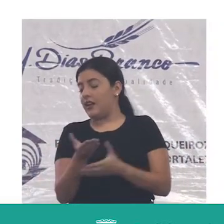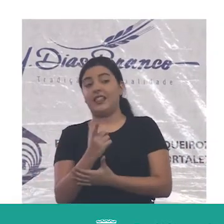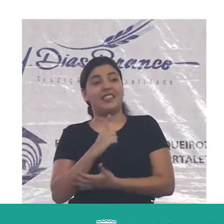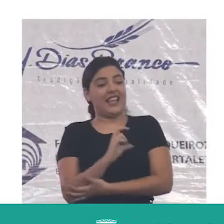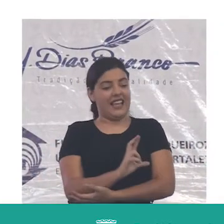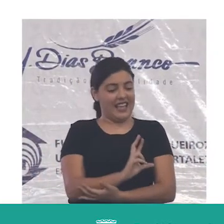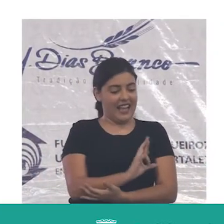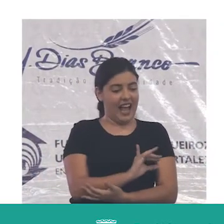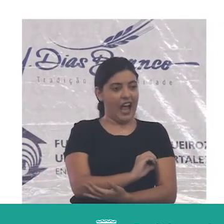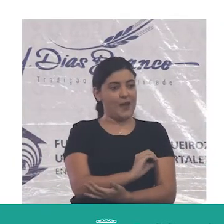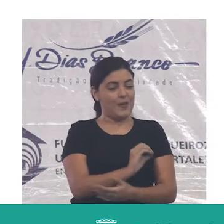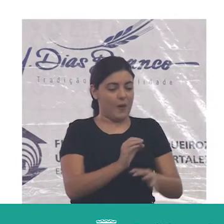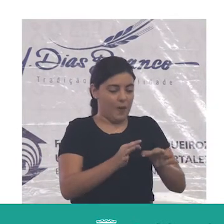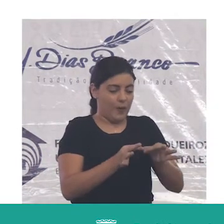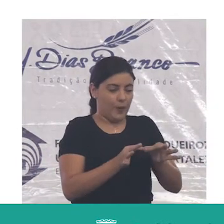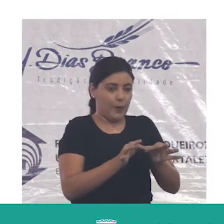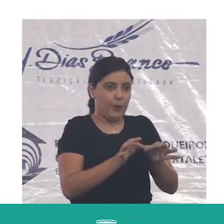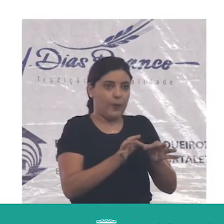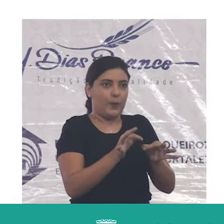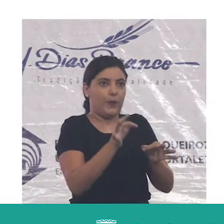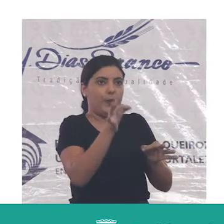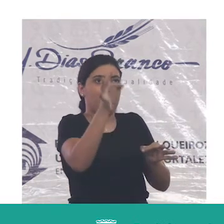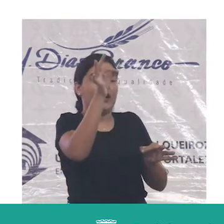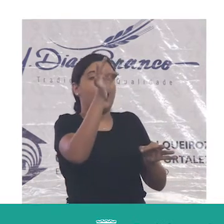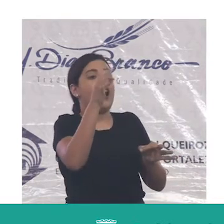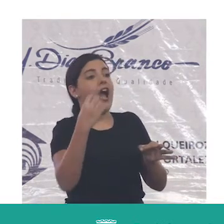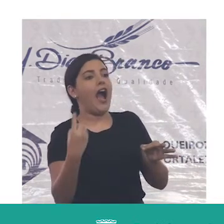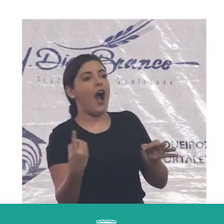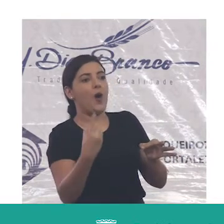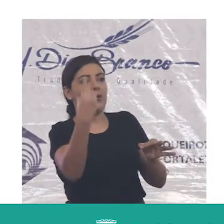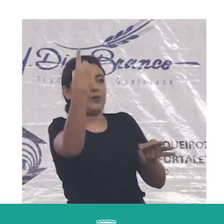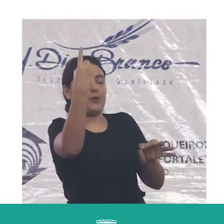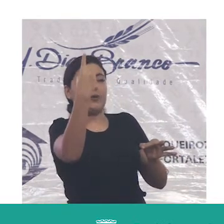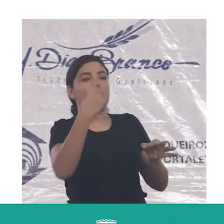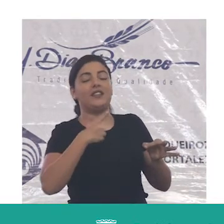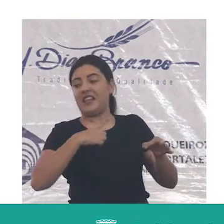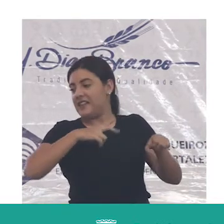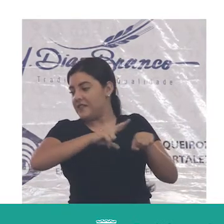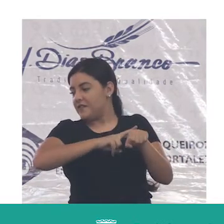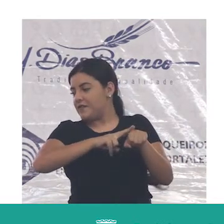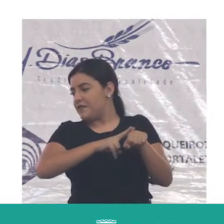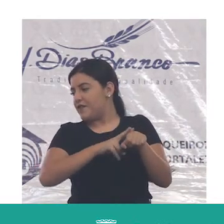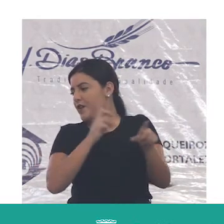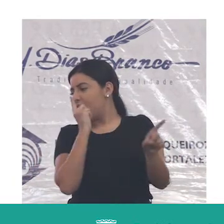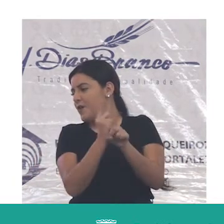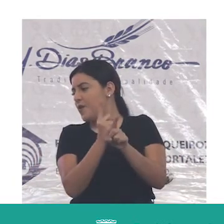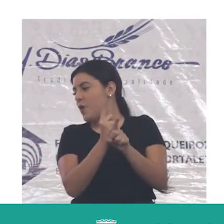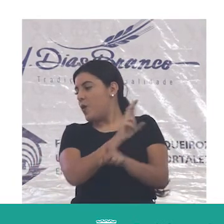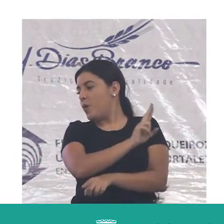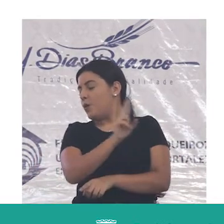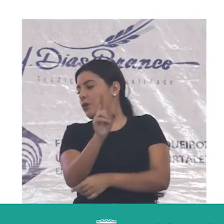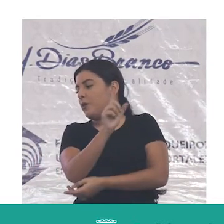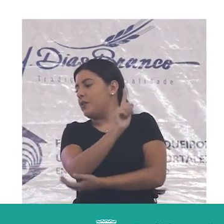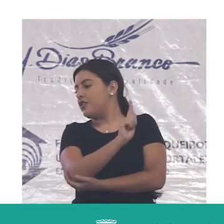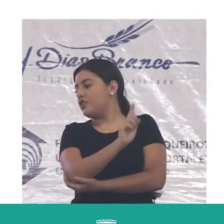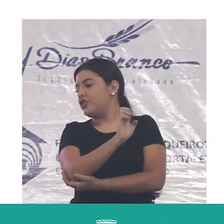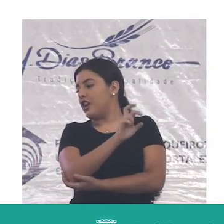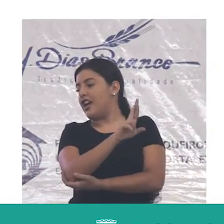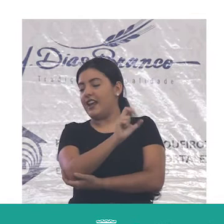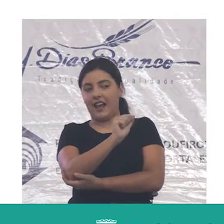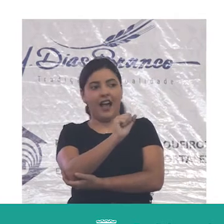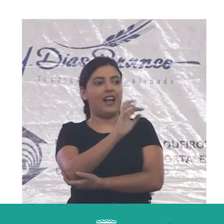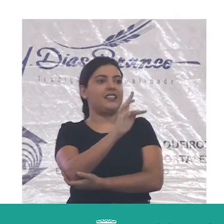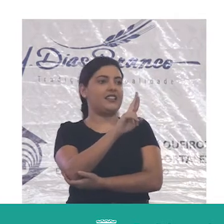base, eixo, a ideia de altura, verde aí, não sei se vocês estão conseguindo enxergar, o verde é o que nós chamamos